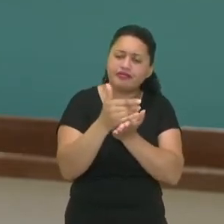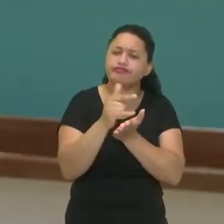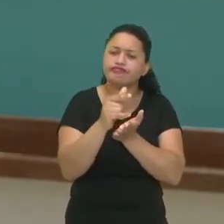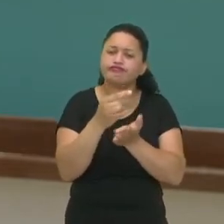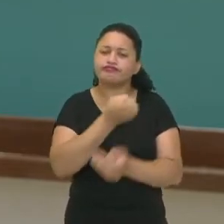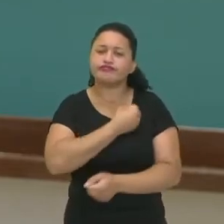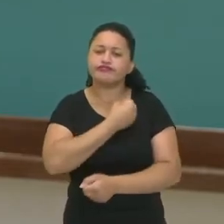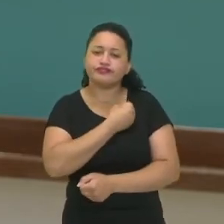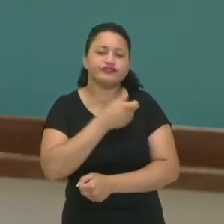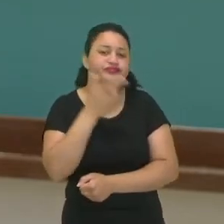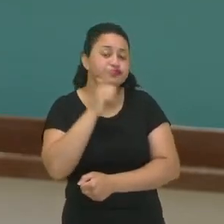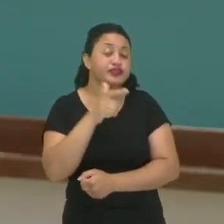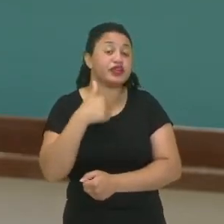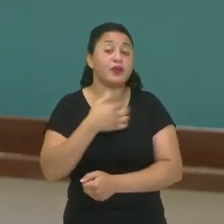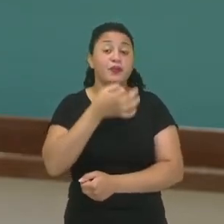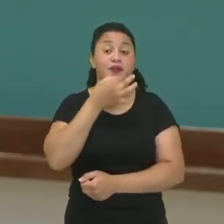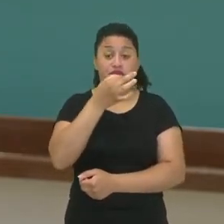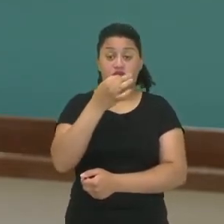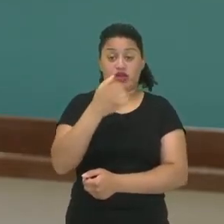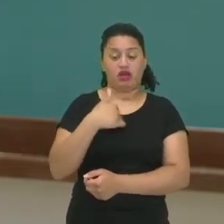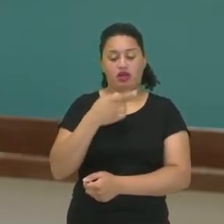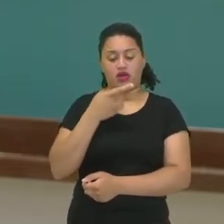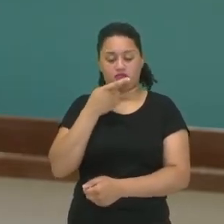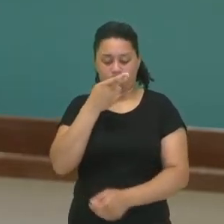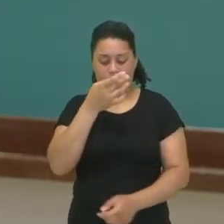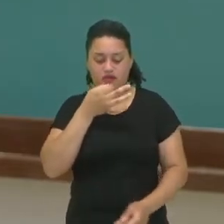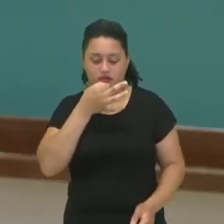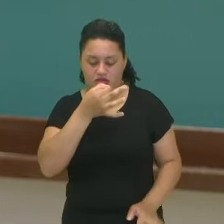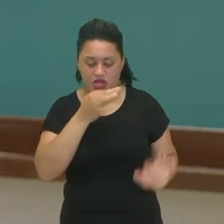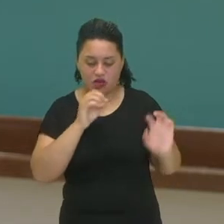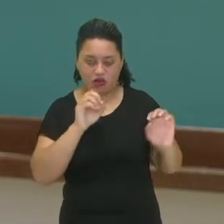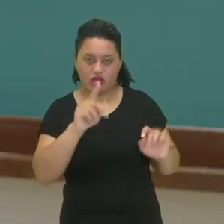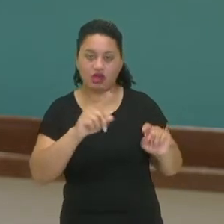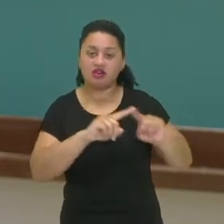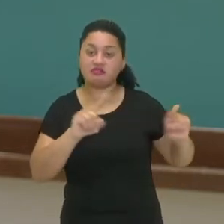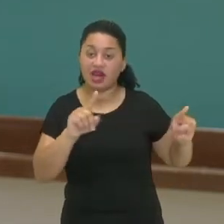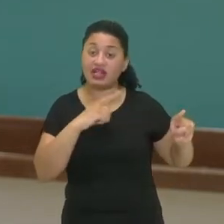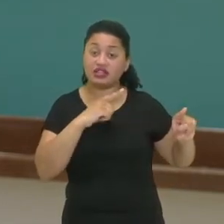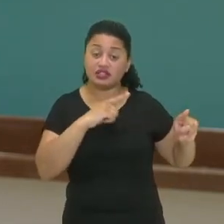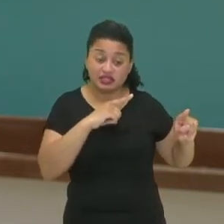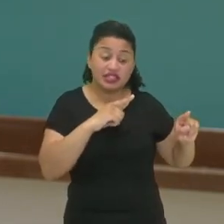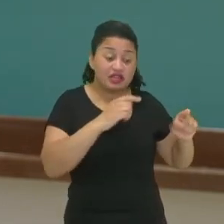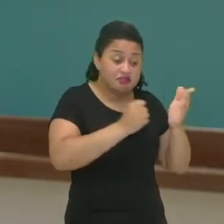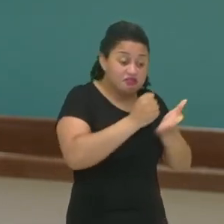sustentar uma opinião. Porque nós estamos falando de um artigo, de um texto de